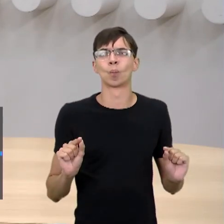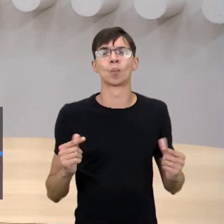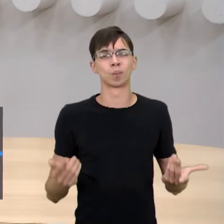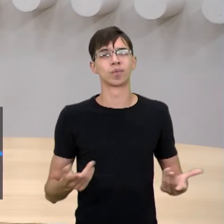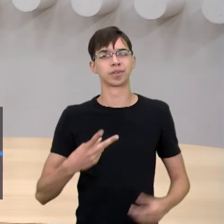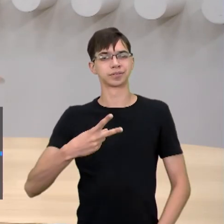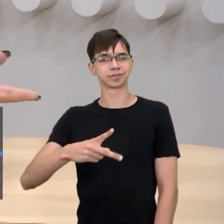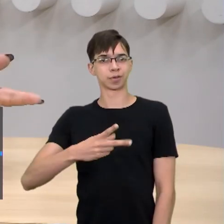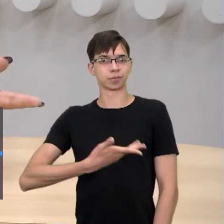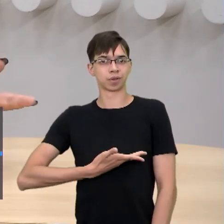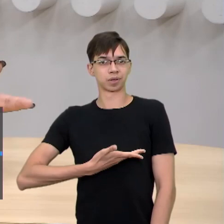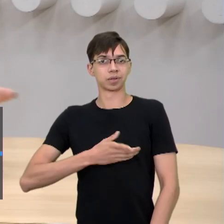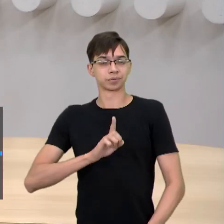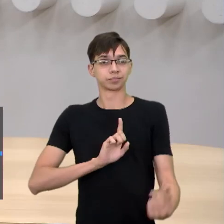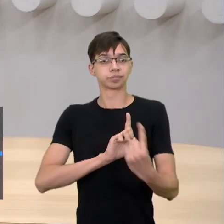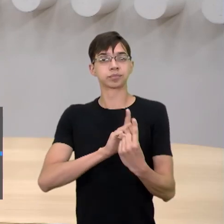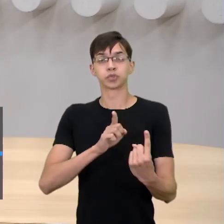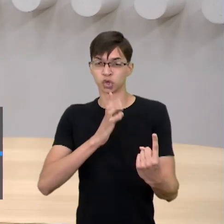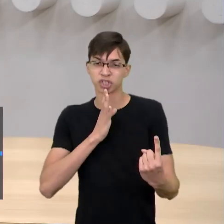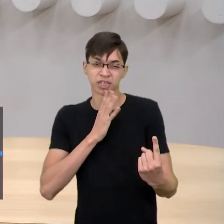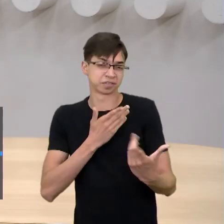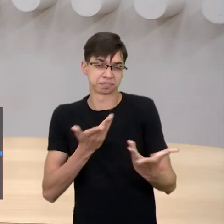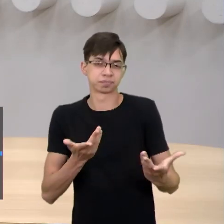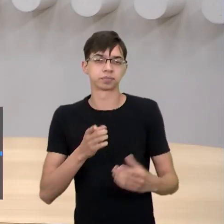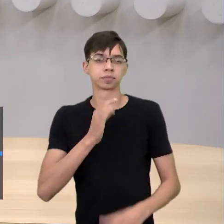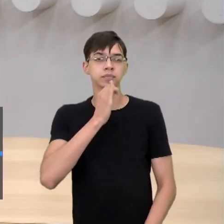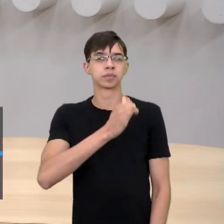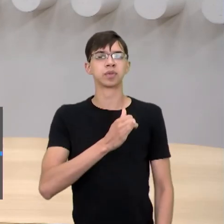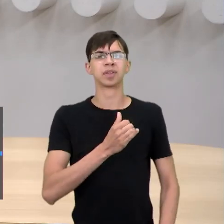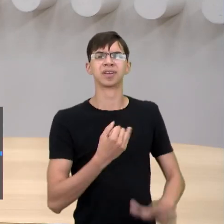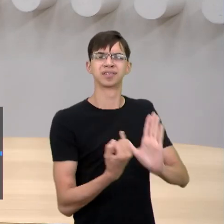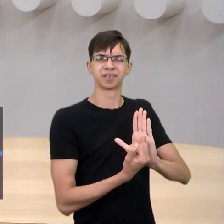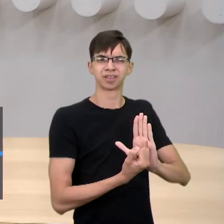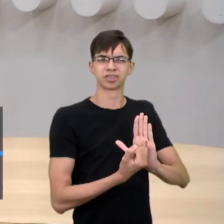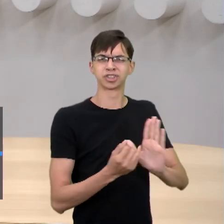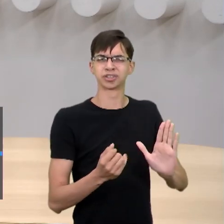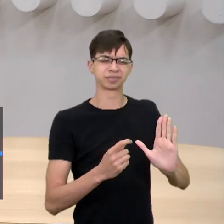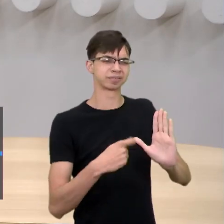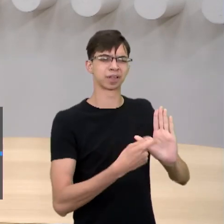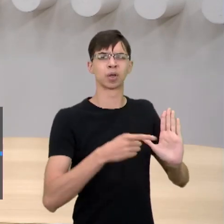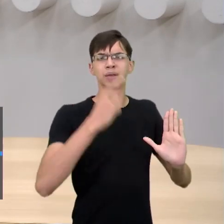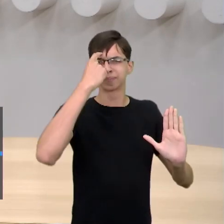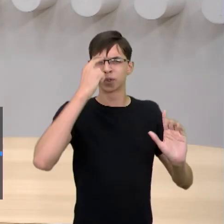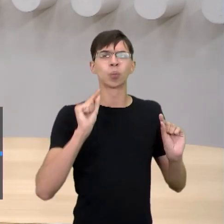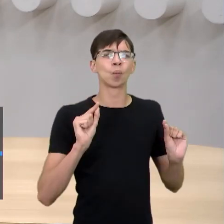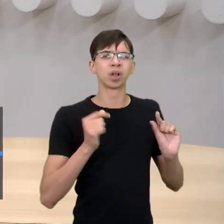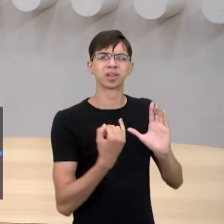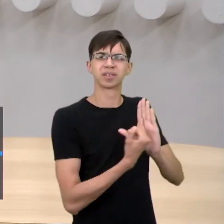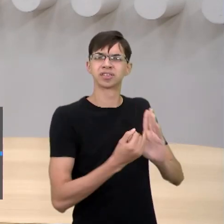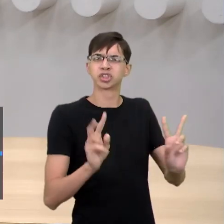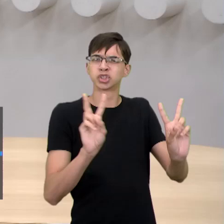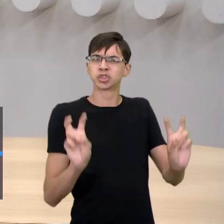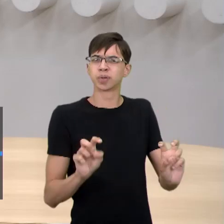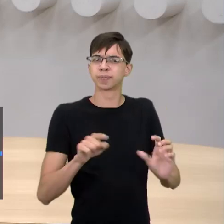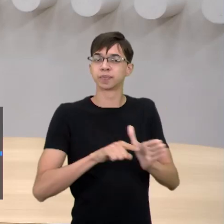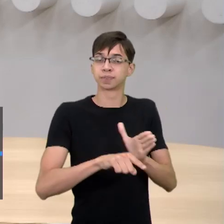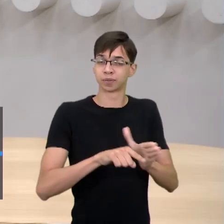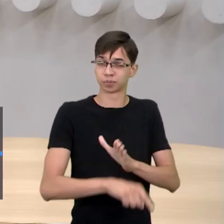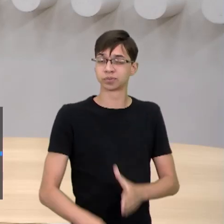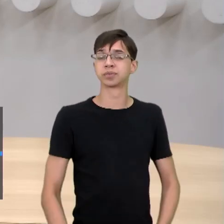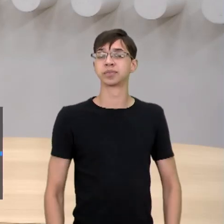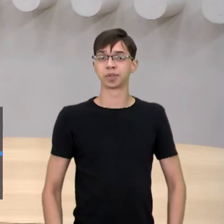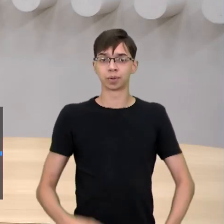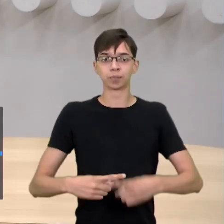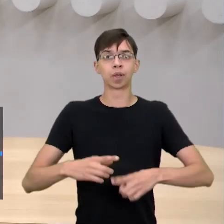aí, pra alguém que você conhece e falar, quando te fala identidade, o que você pensa? Né? Porque normalmente, pra mim, dentro da